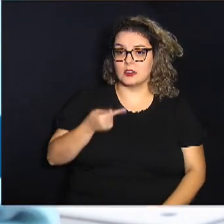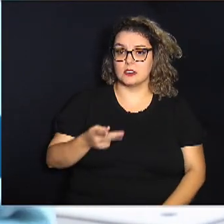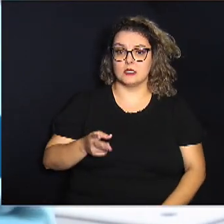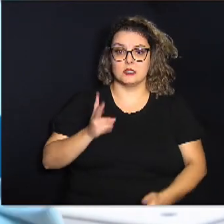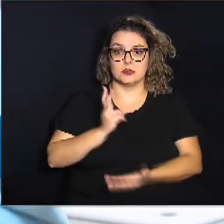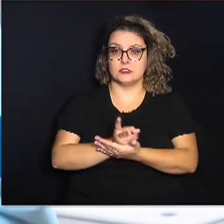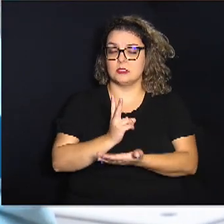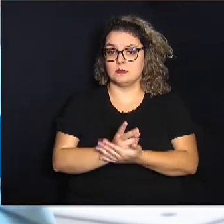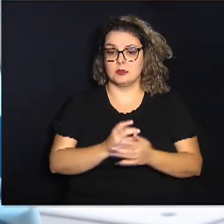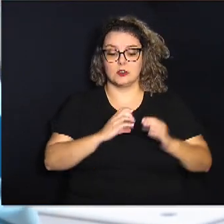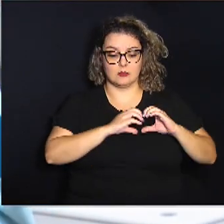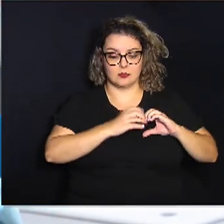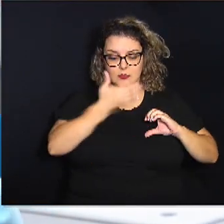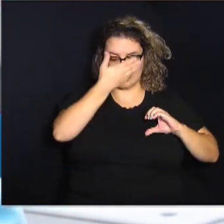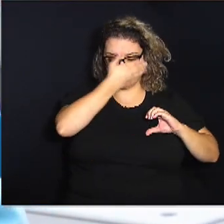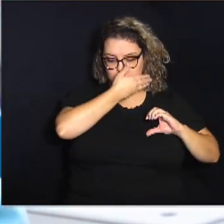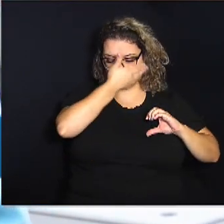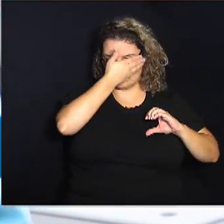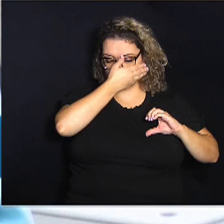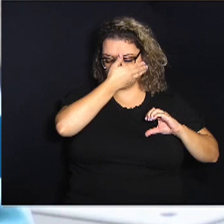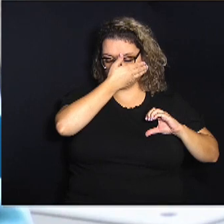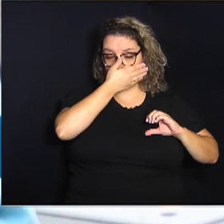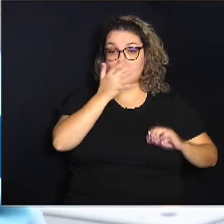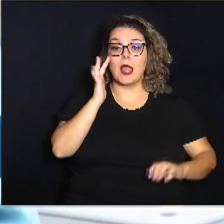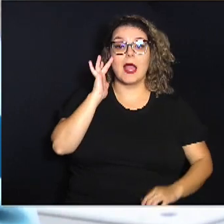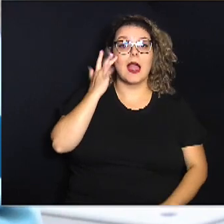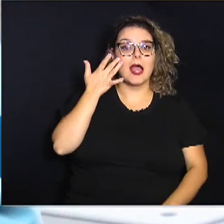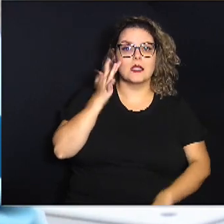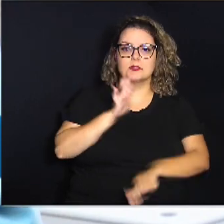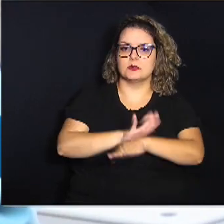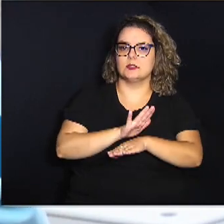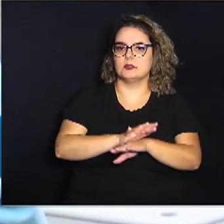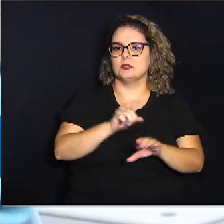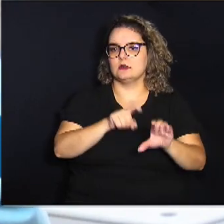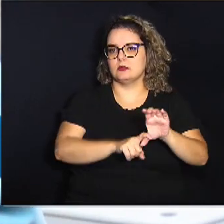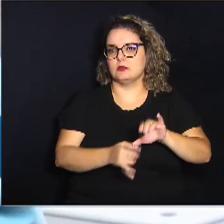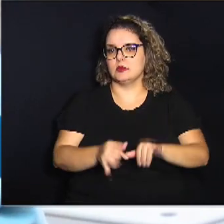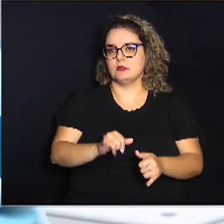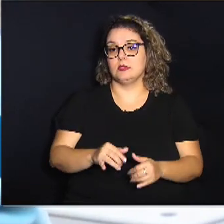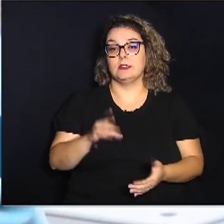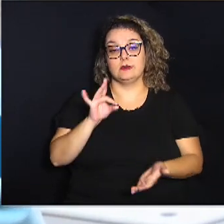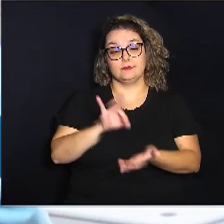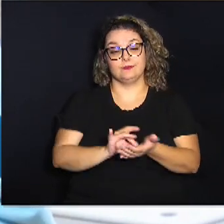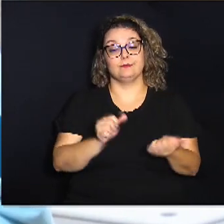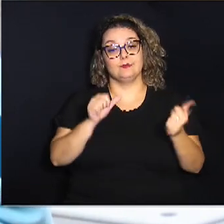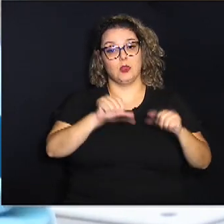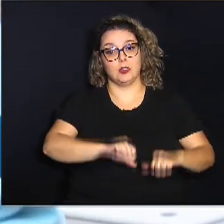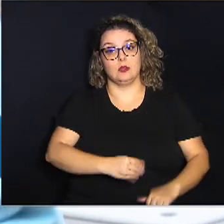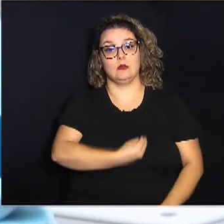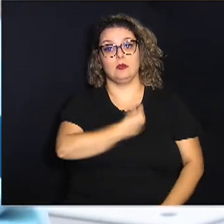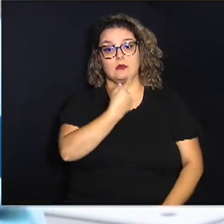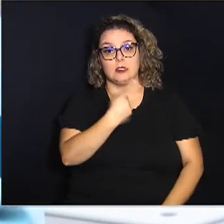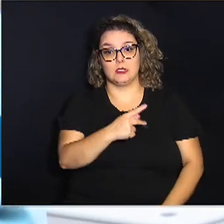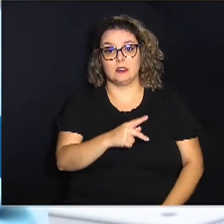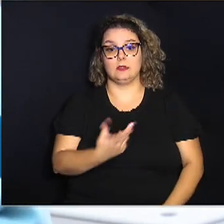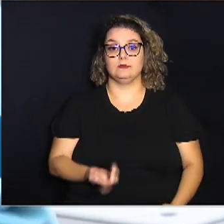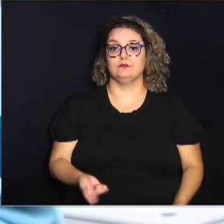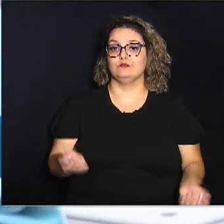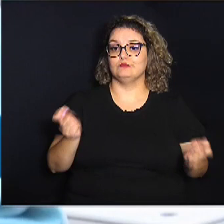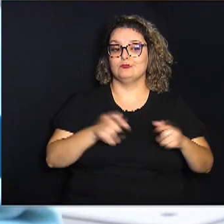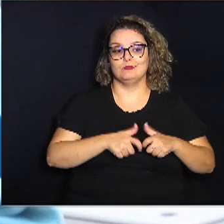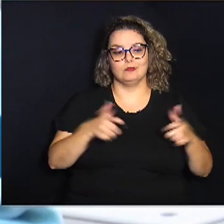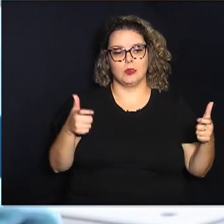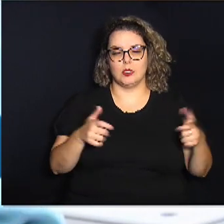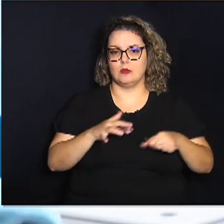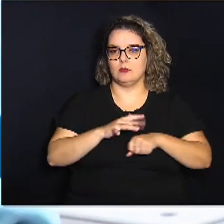cego. Então, às vezes, você acha que está ajudando o dependente químico, e na verdade, você está piorando a vida dele, está potencializando aquela doença,